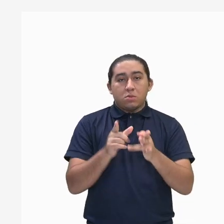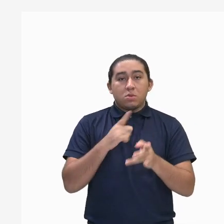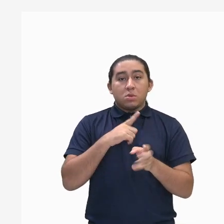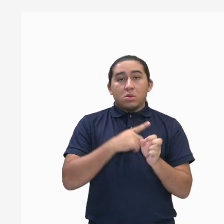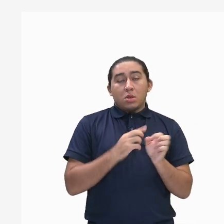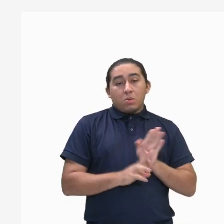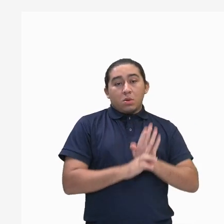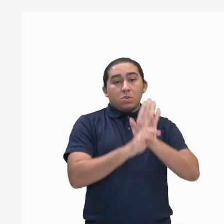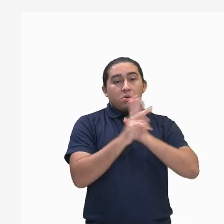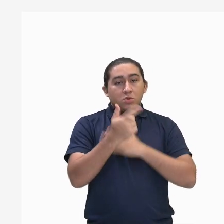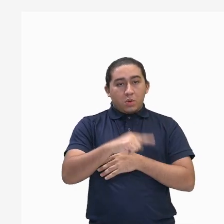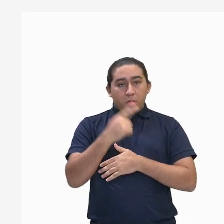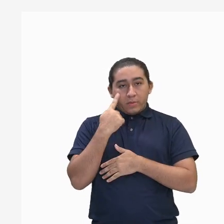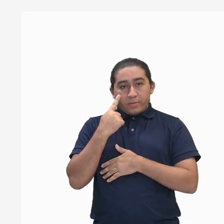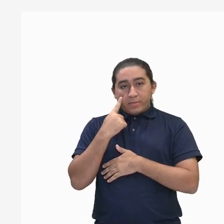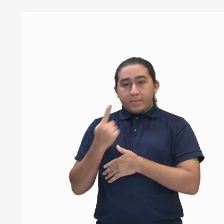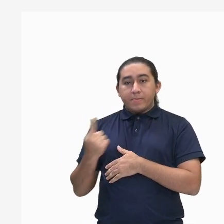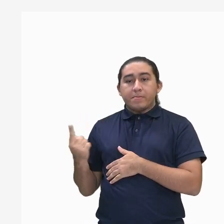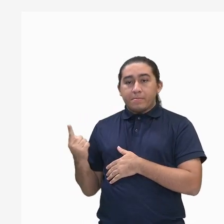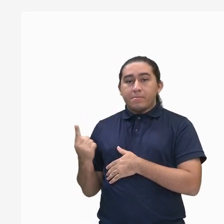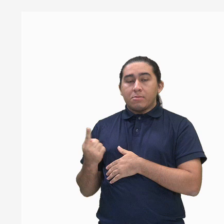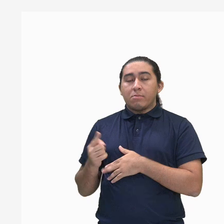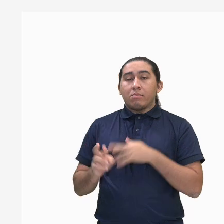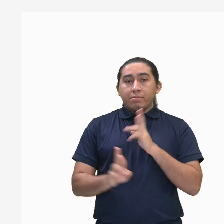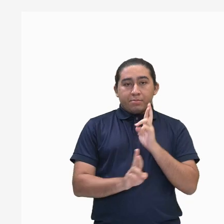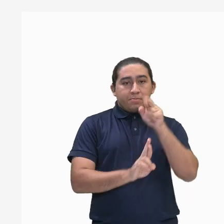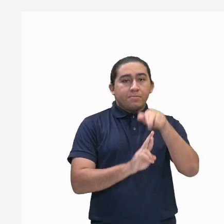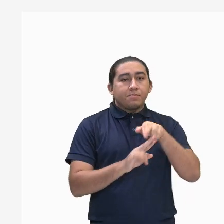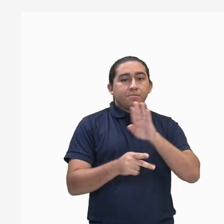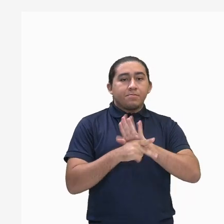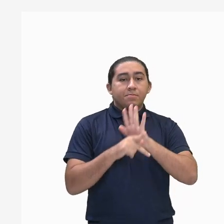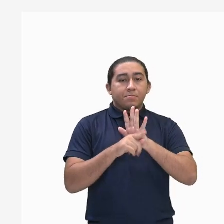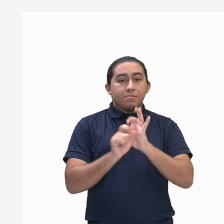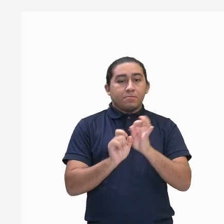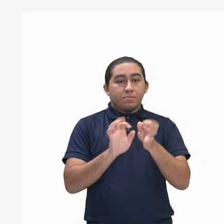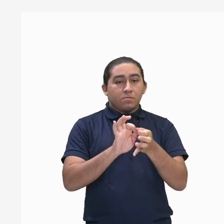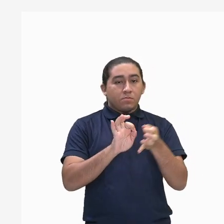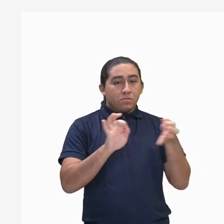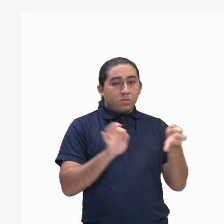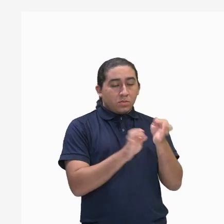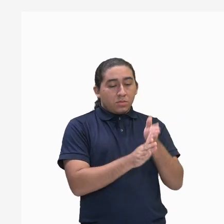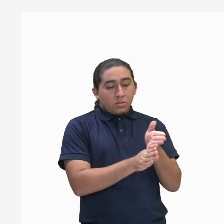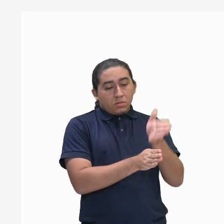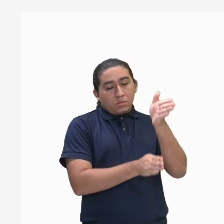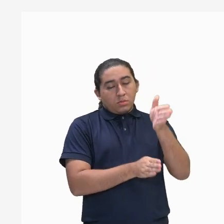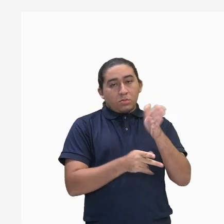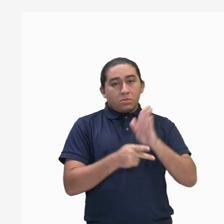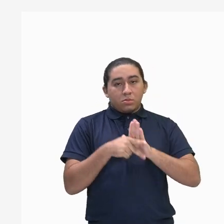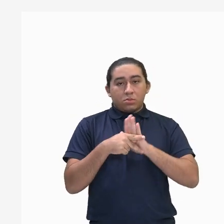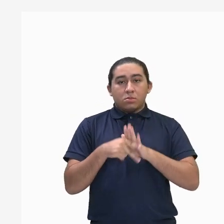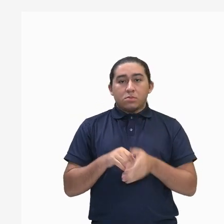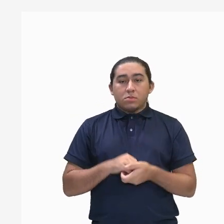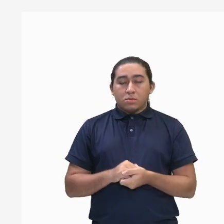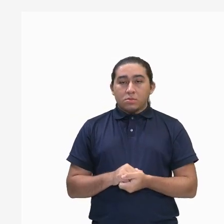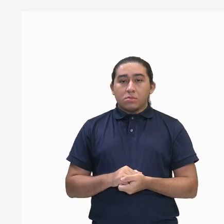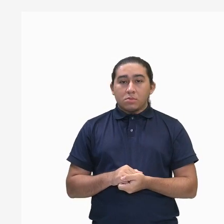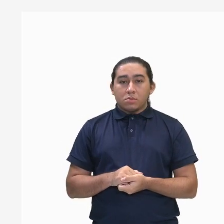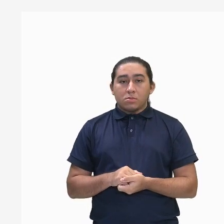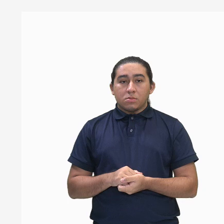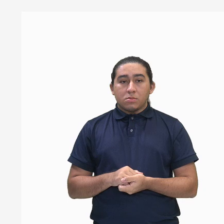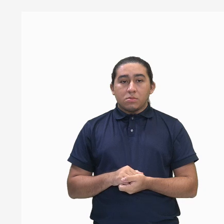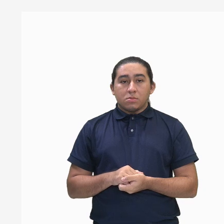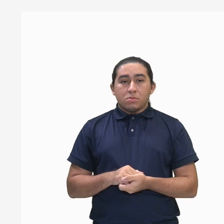Andes novamente, porque ela está relacionada com o limite oeste da bacia amazônica. E aí existem